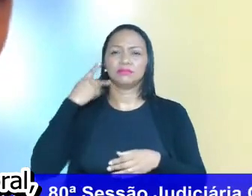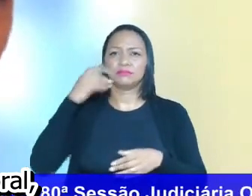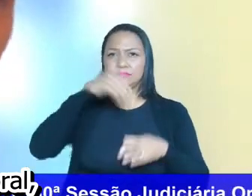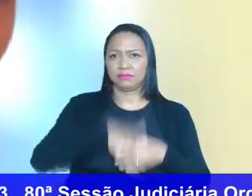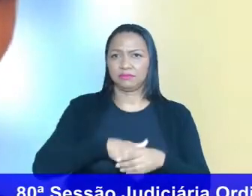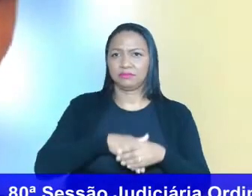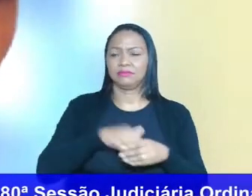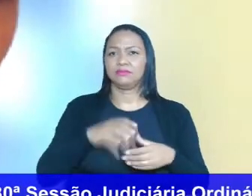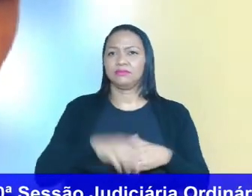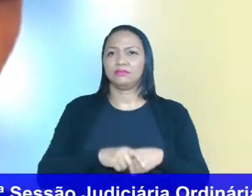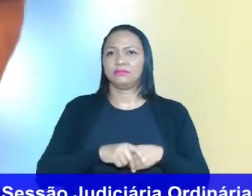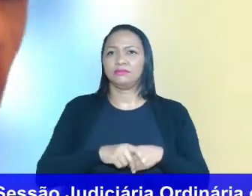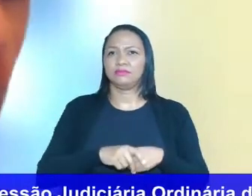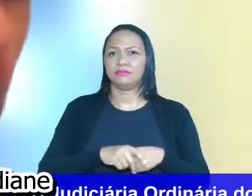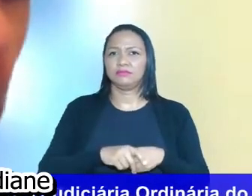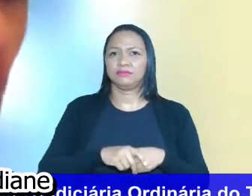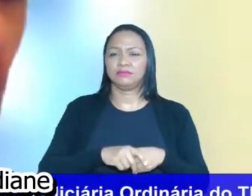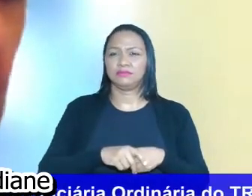Regional Eleitoral?